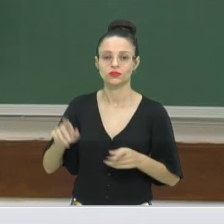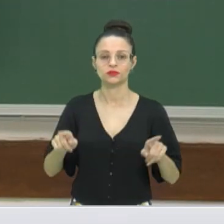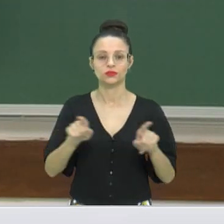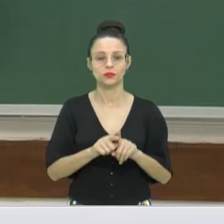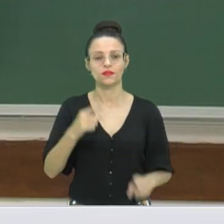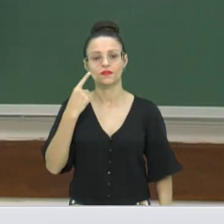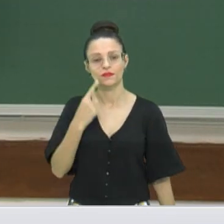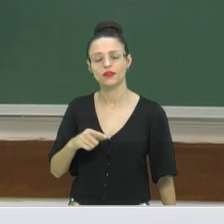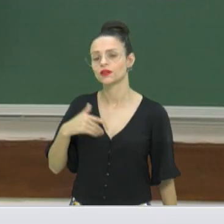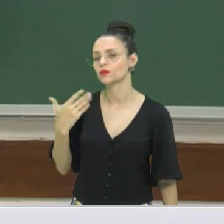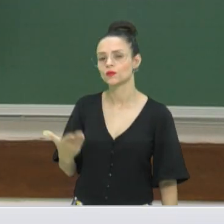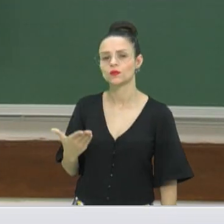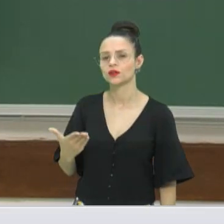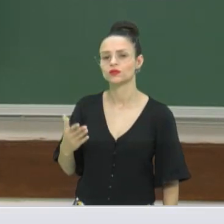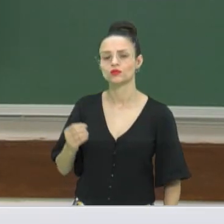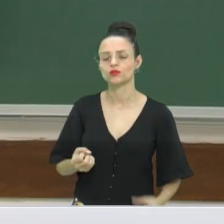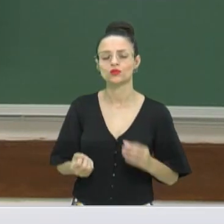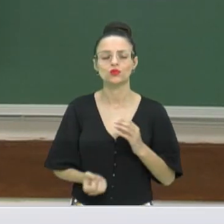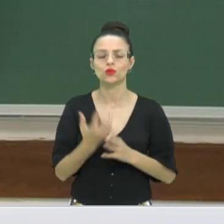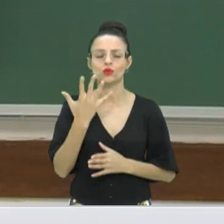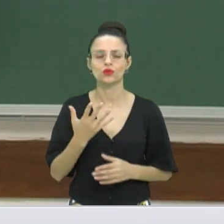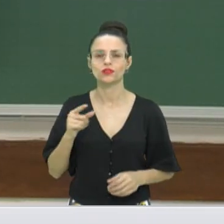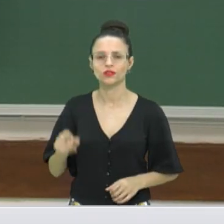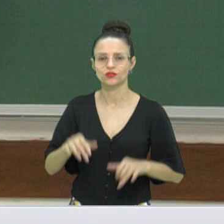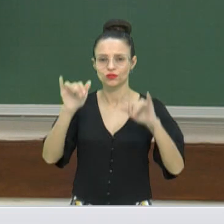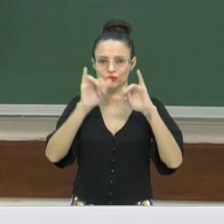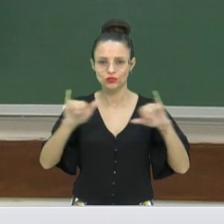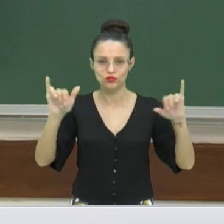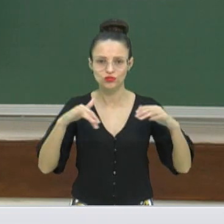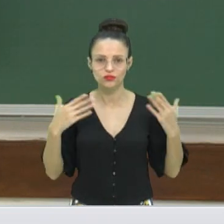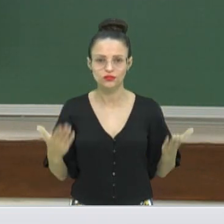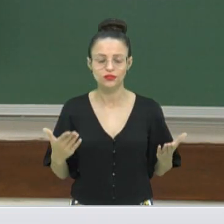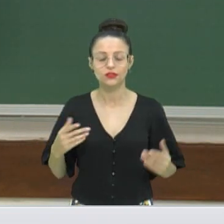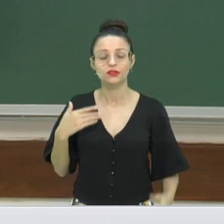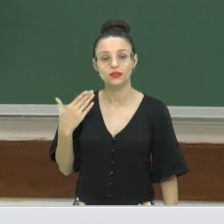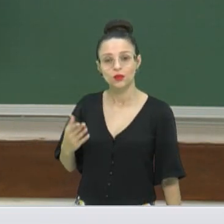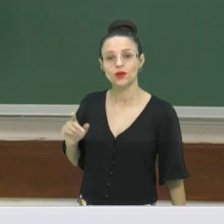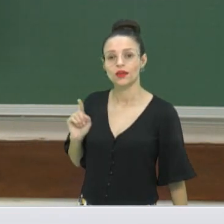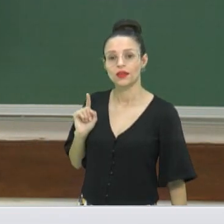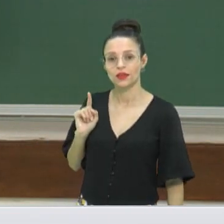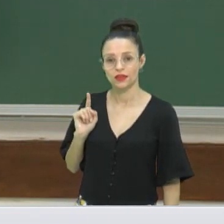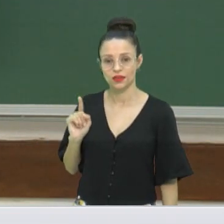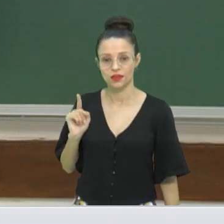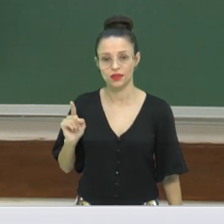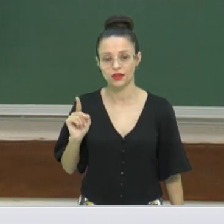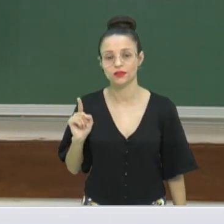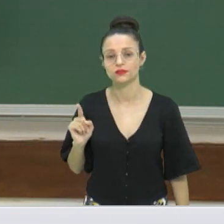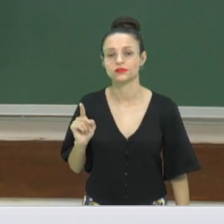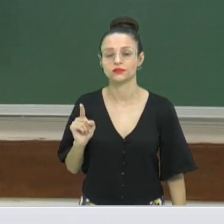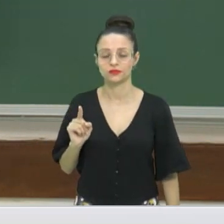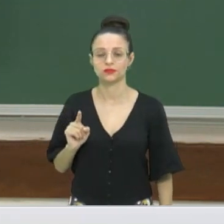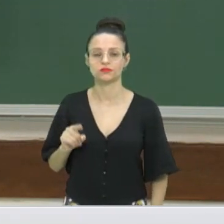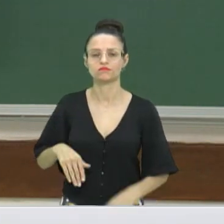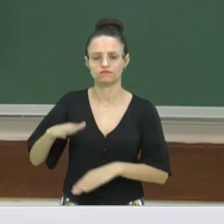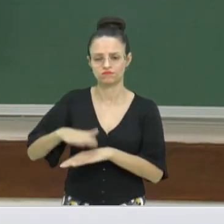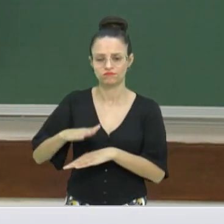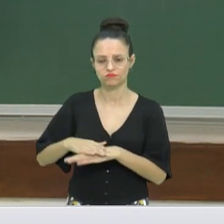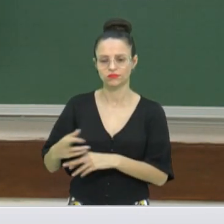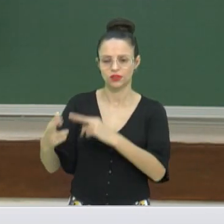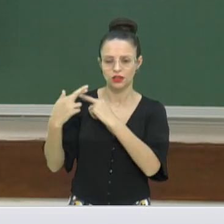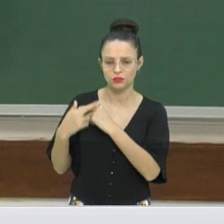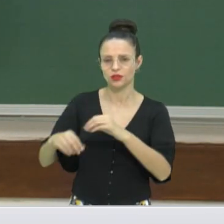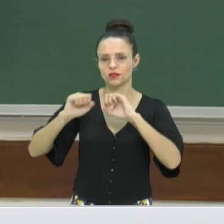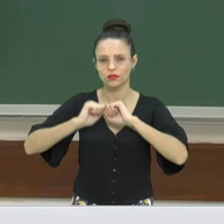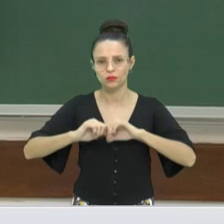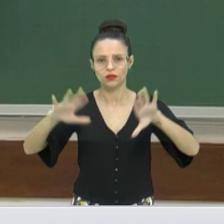a origem da notícia, ou seja, se aquele veículo, aquele veículo de comunicação colocou